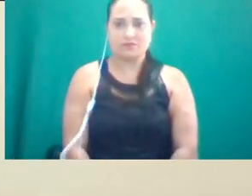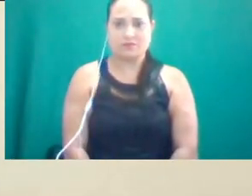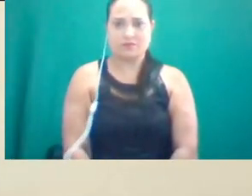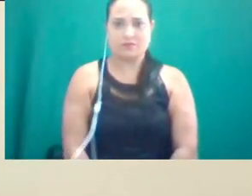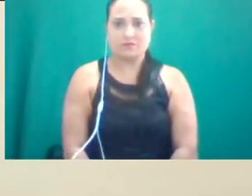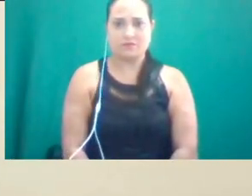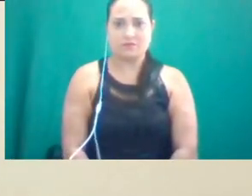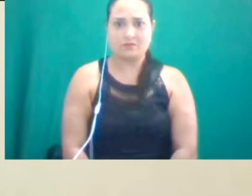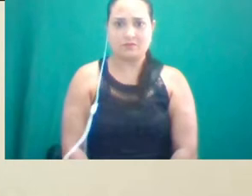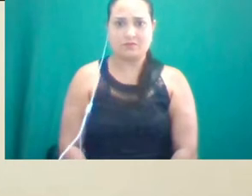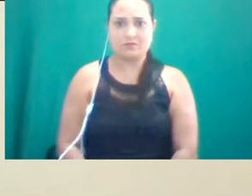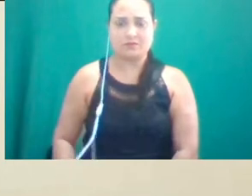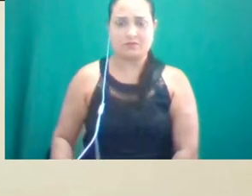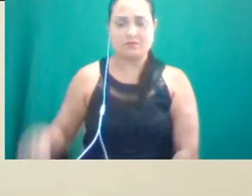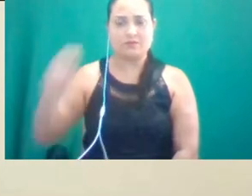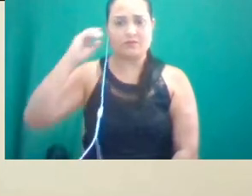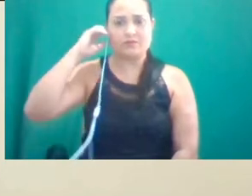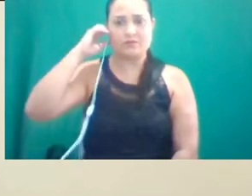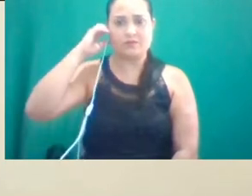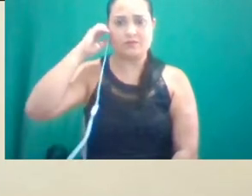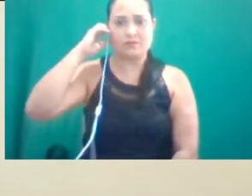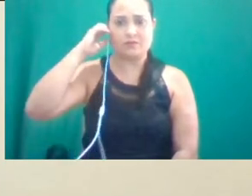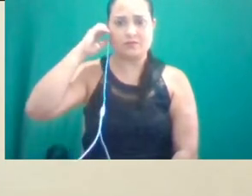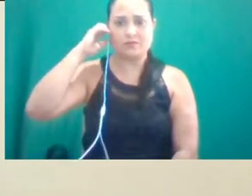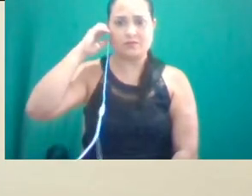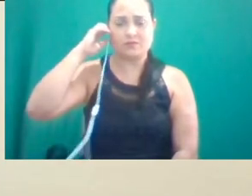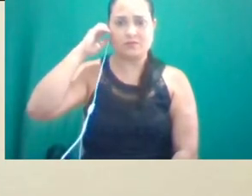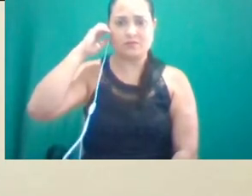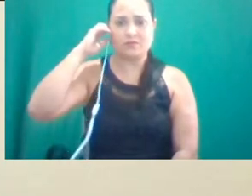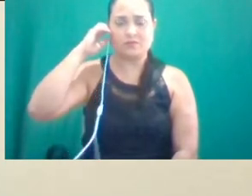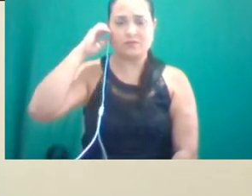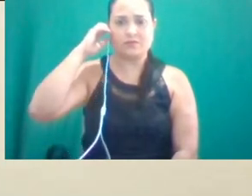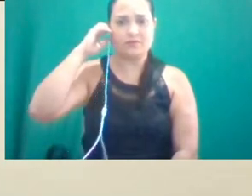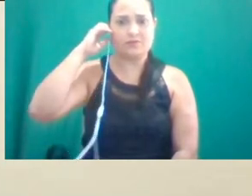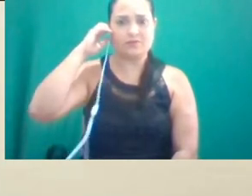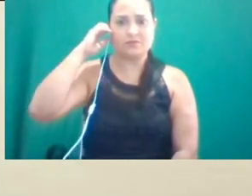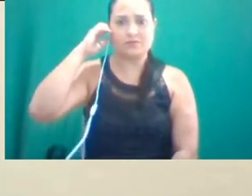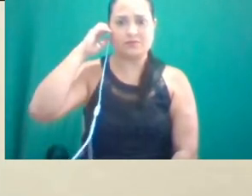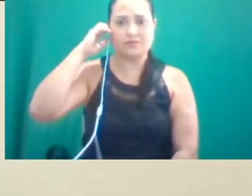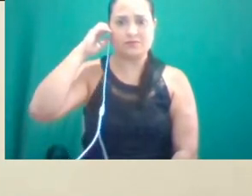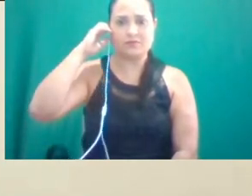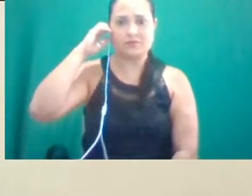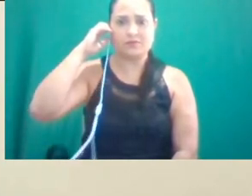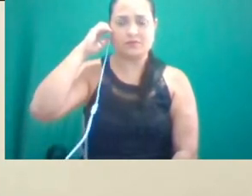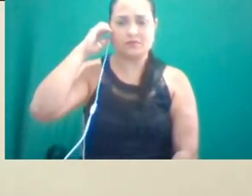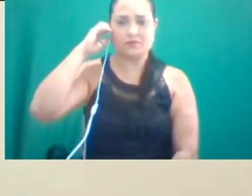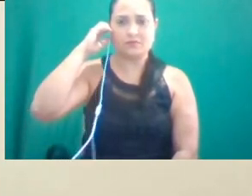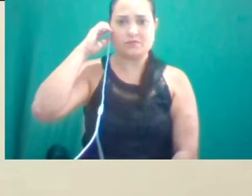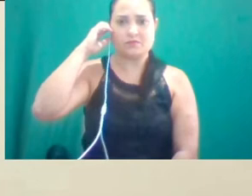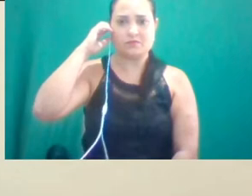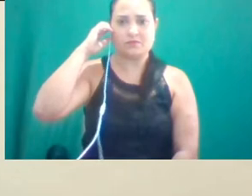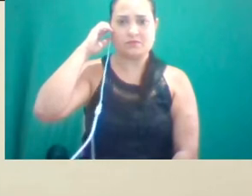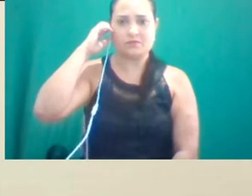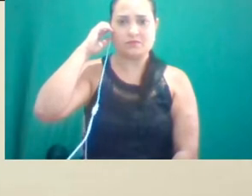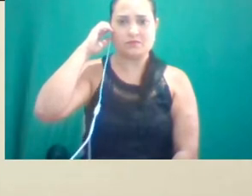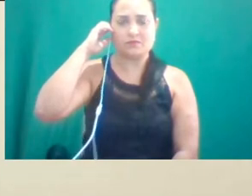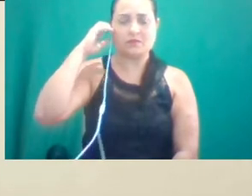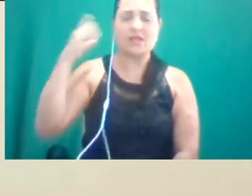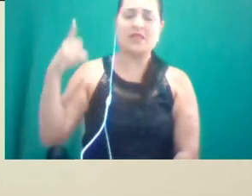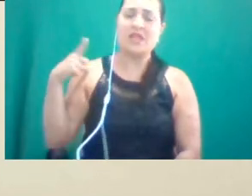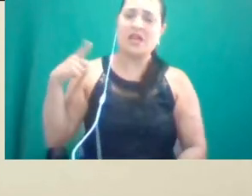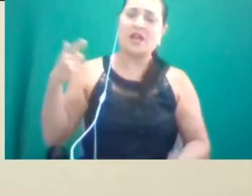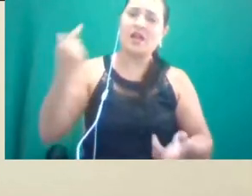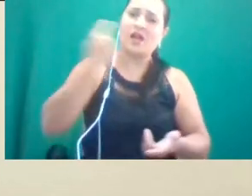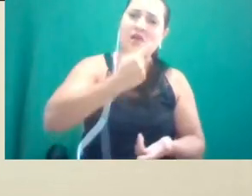experiências, tendo estresse, né? Que todo mundo passa aquele estresse. E hoje estamos concluindo tudo que a